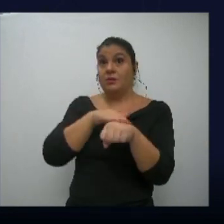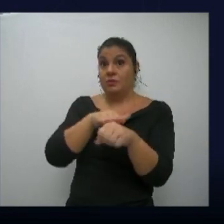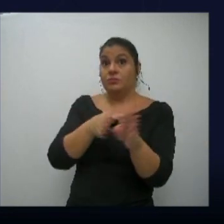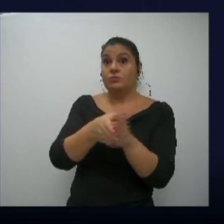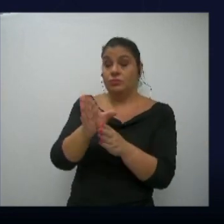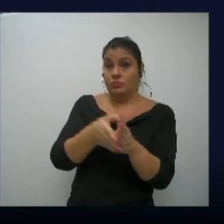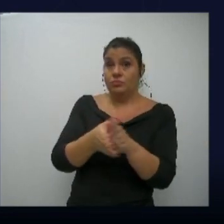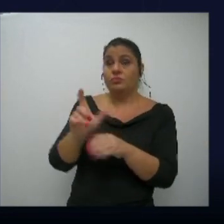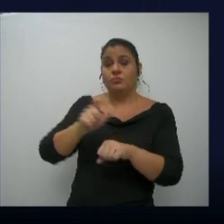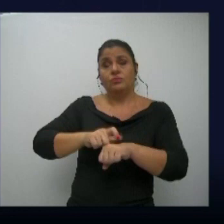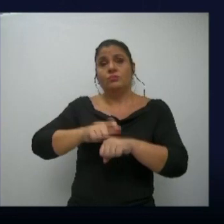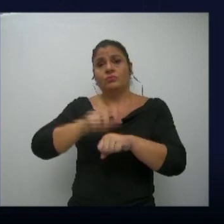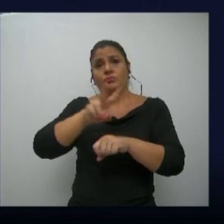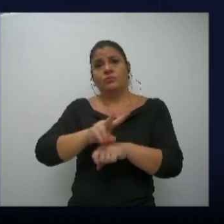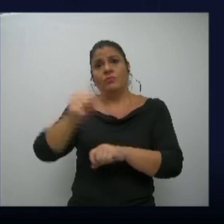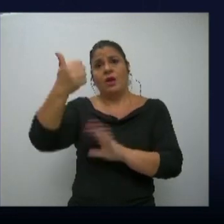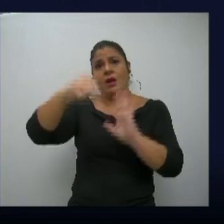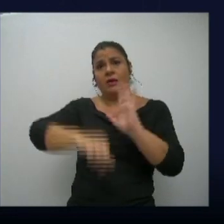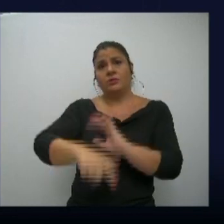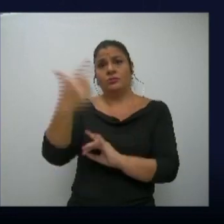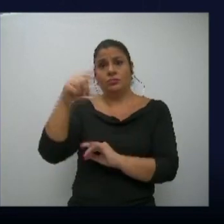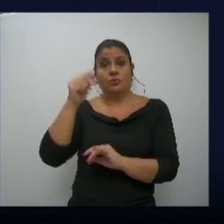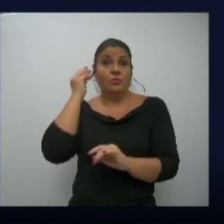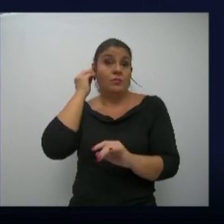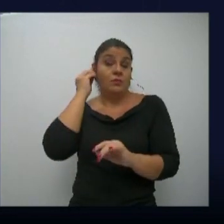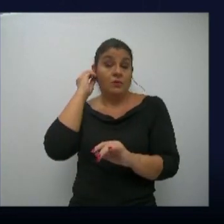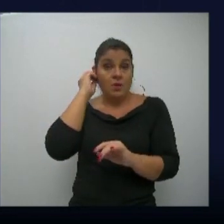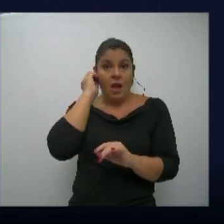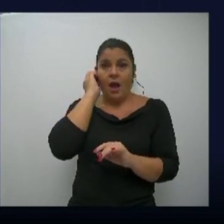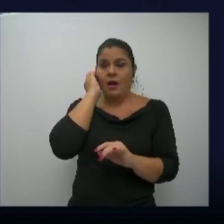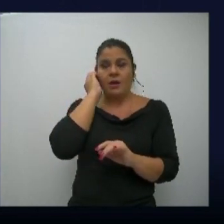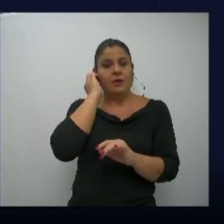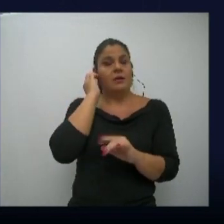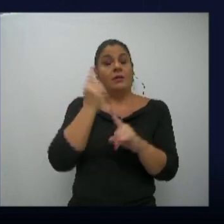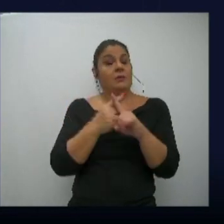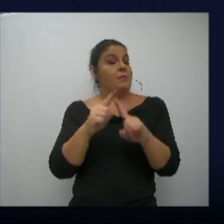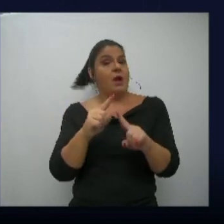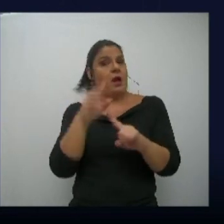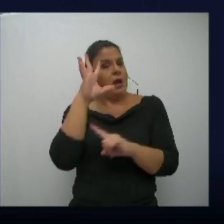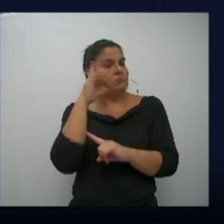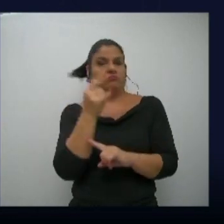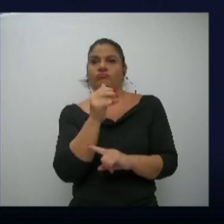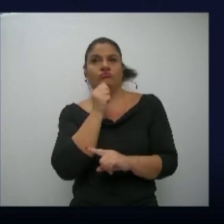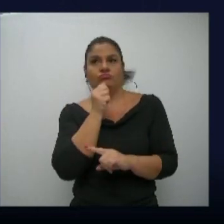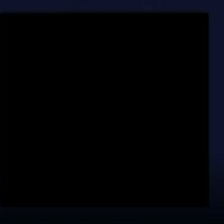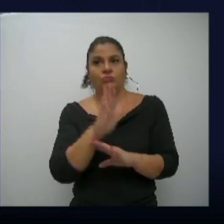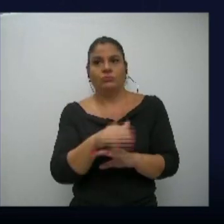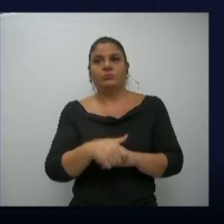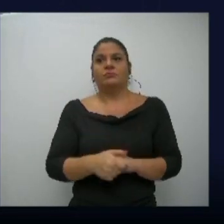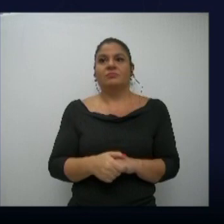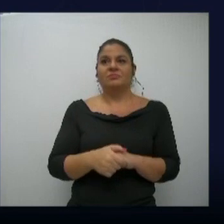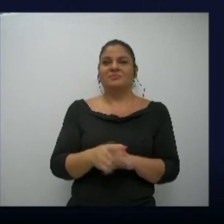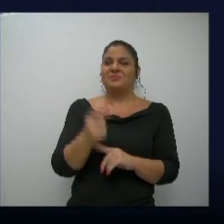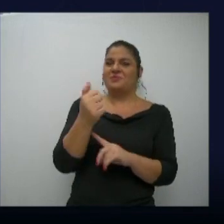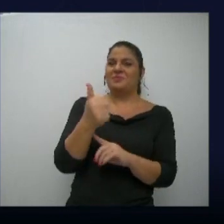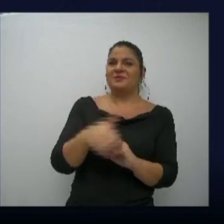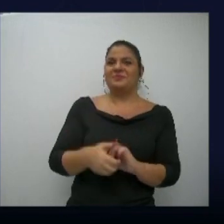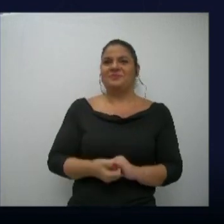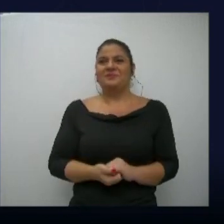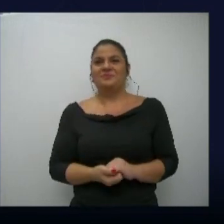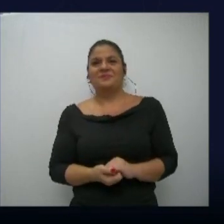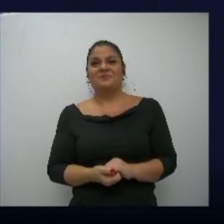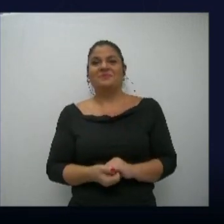Concelho Em algum momento a gente vai é mas a gente não tá não tomar a decisão ainda hoje nós fugir não cobre vaso